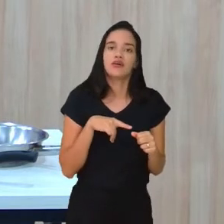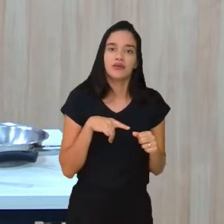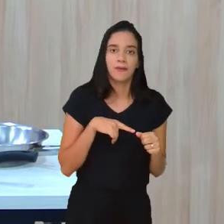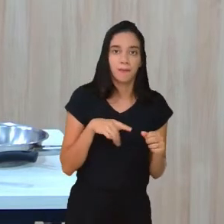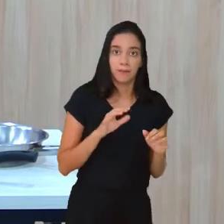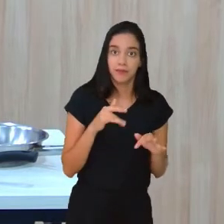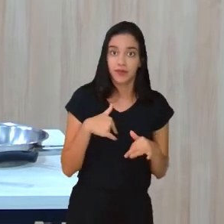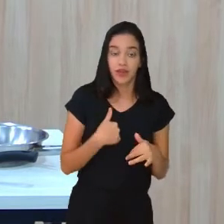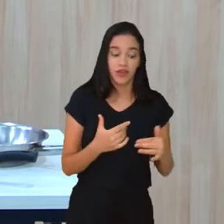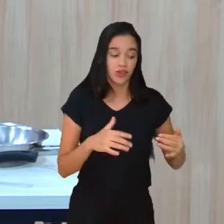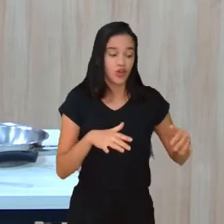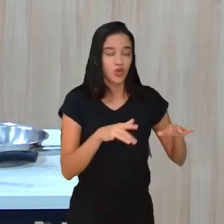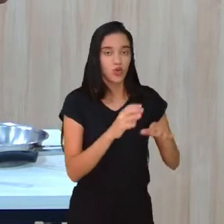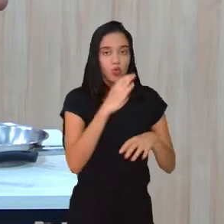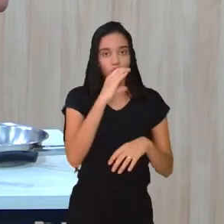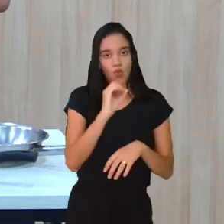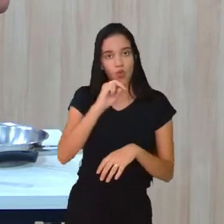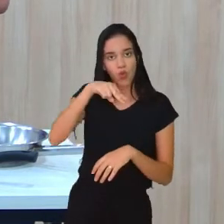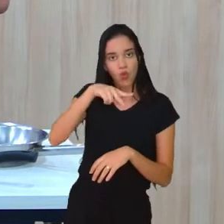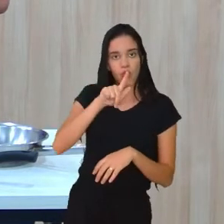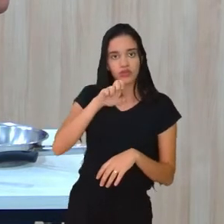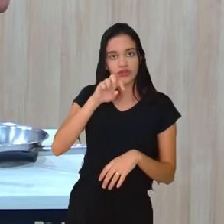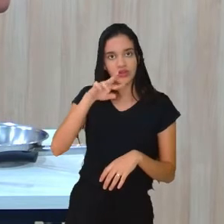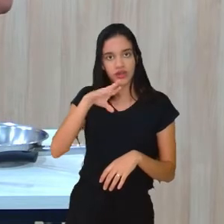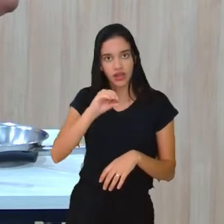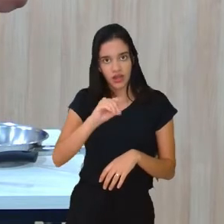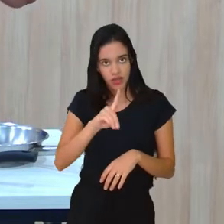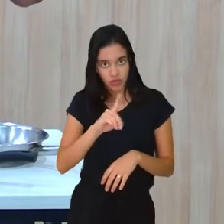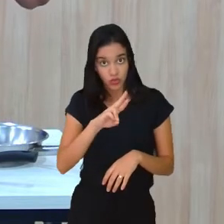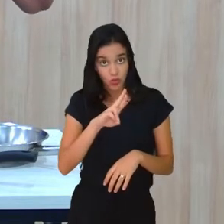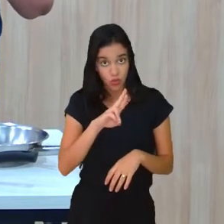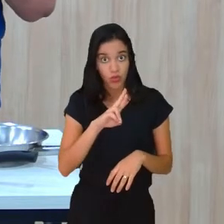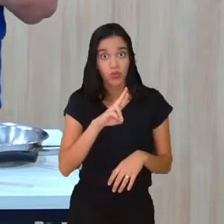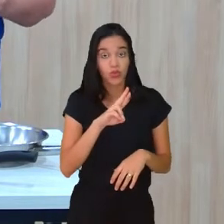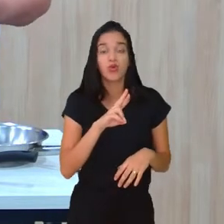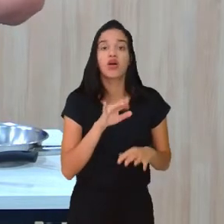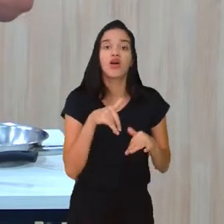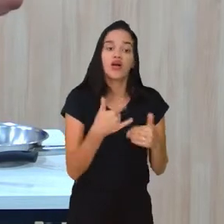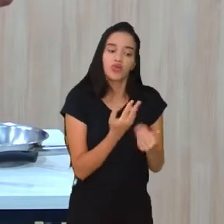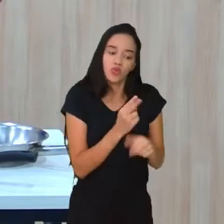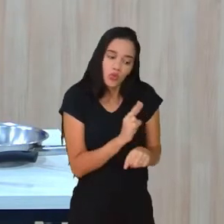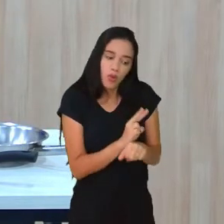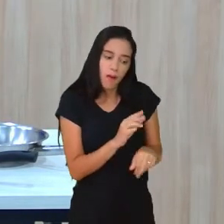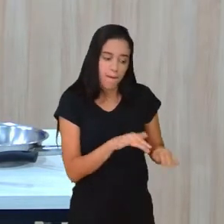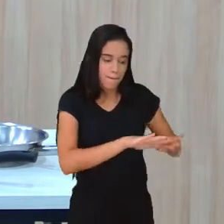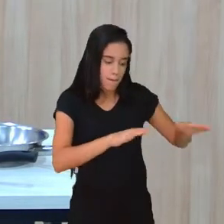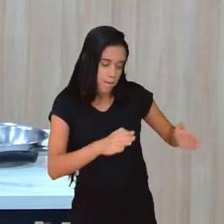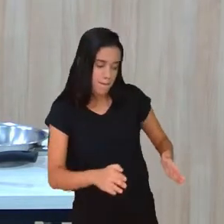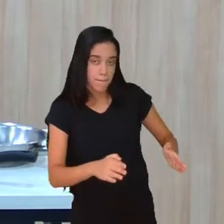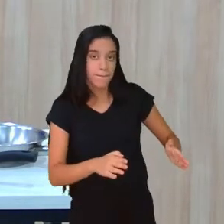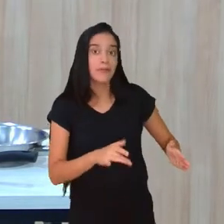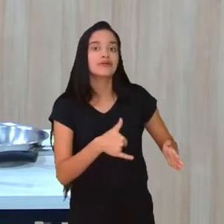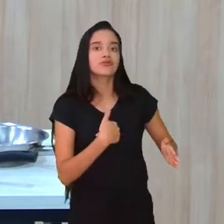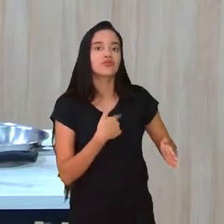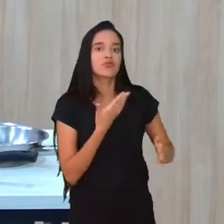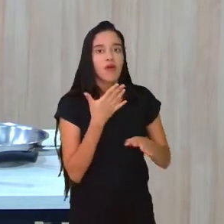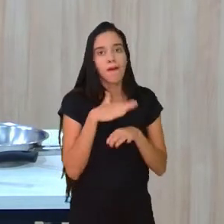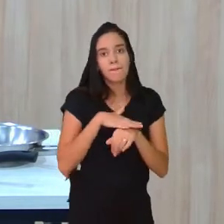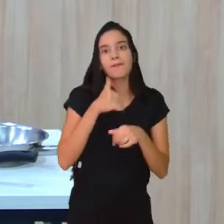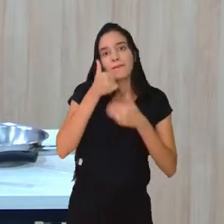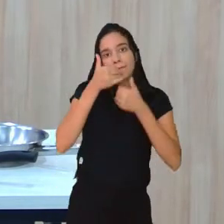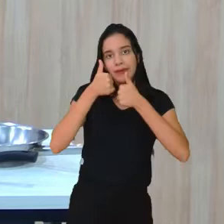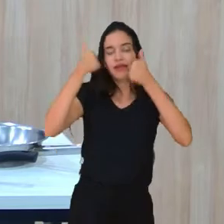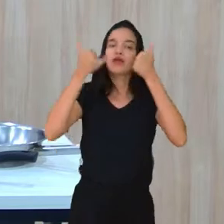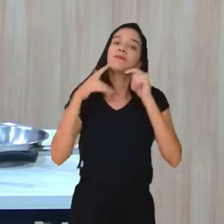na parte de baixo, ela conserva mais. Então, está sendo um estudo, já existe aí no mercado,